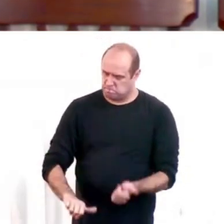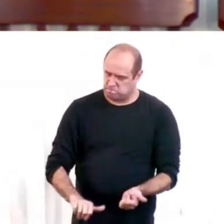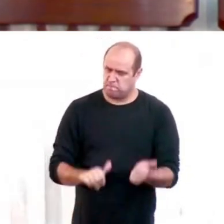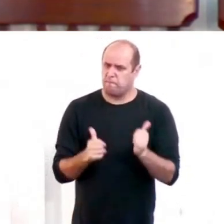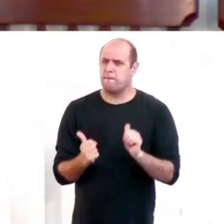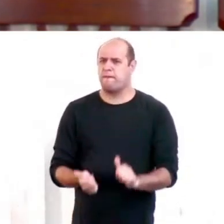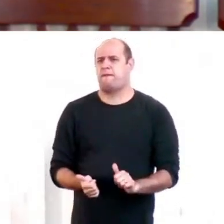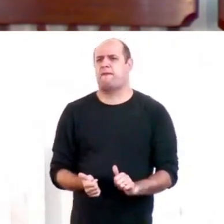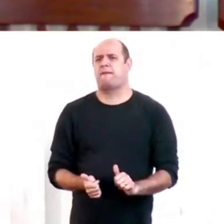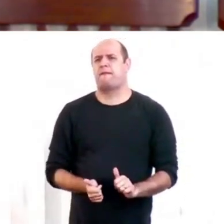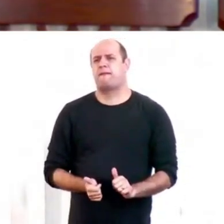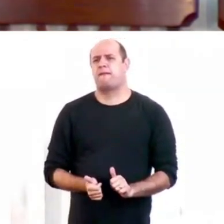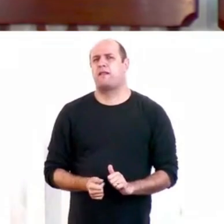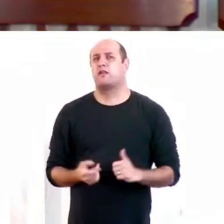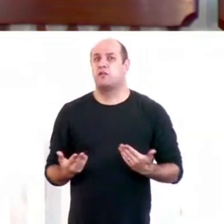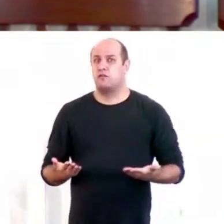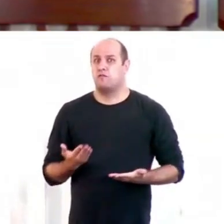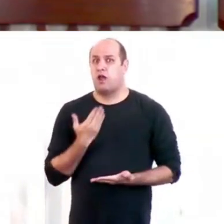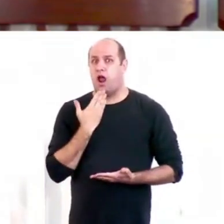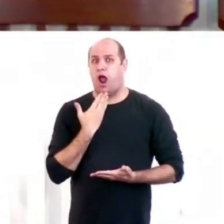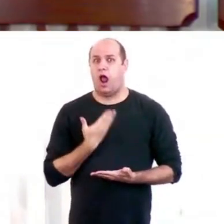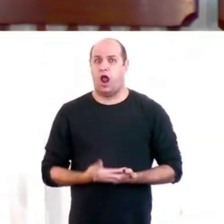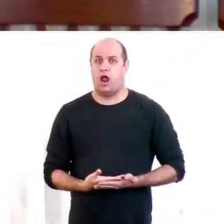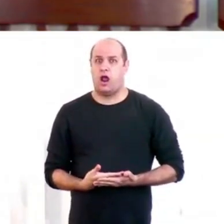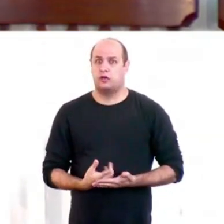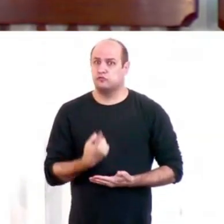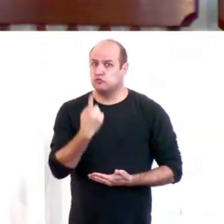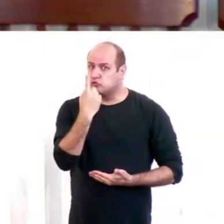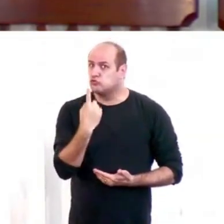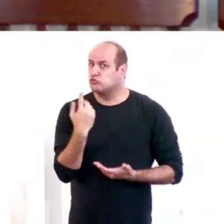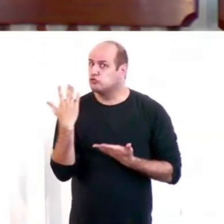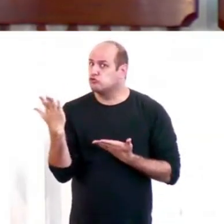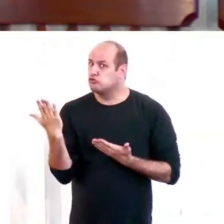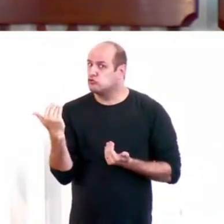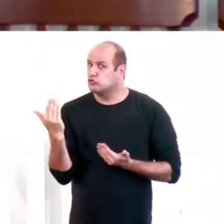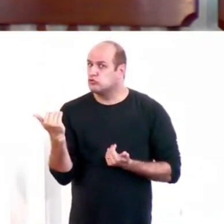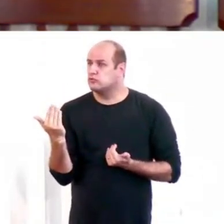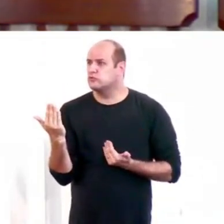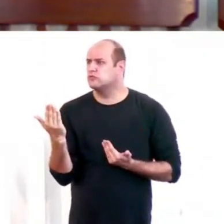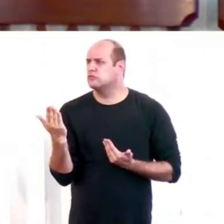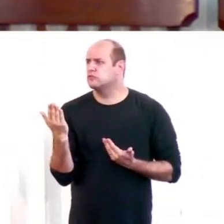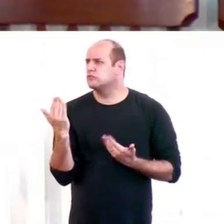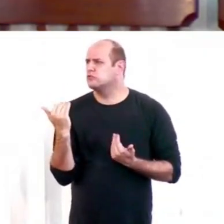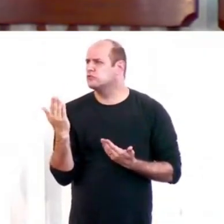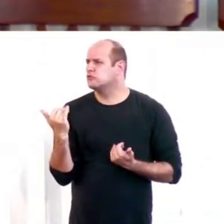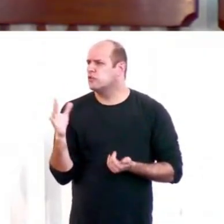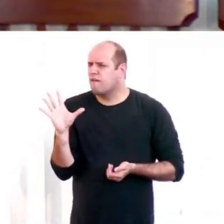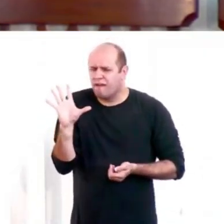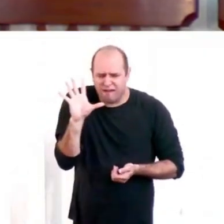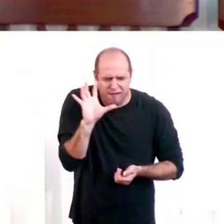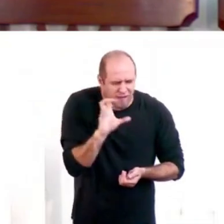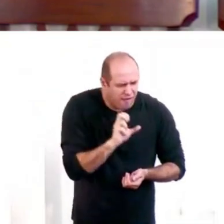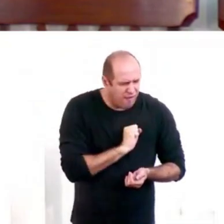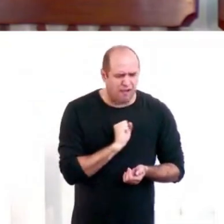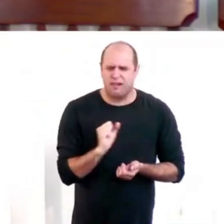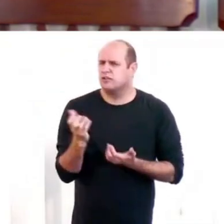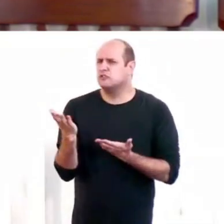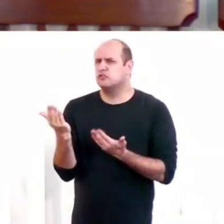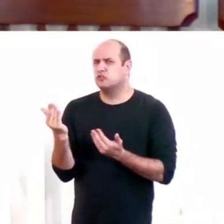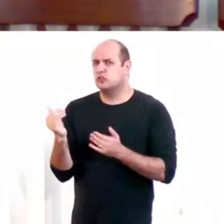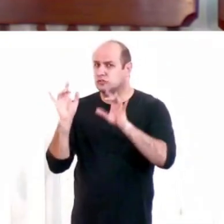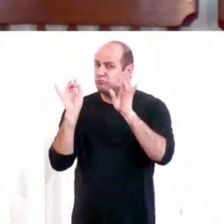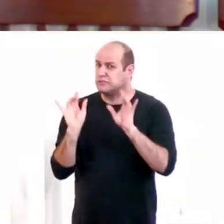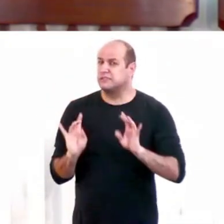E, pasmem, um jovem que é para mim um carinho que eu tenho por ele, muito